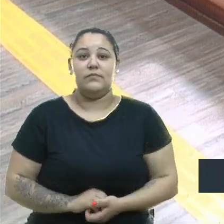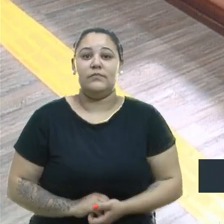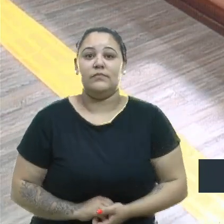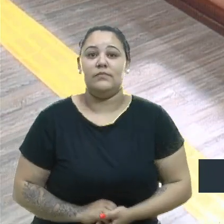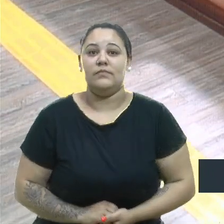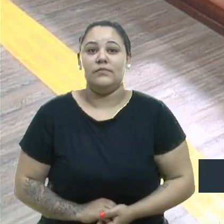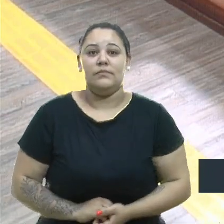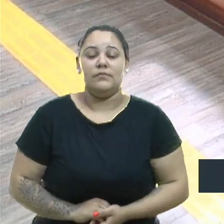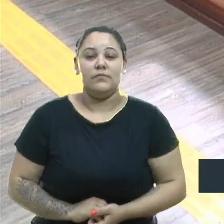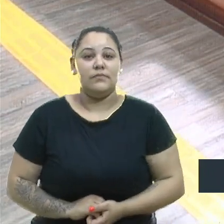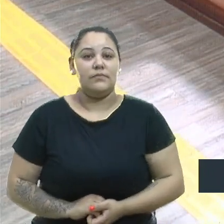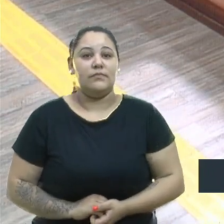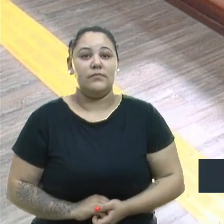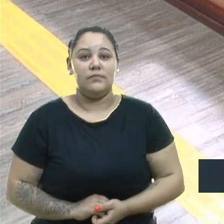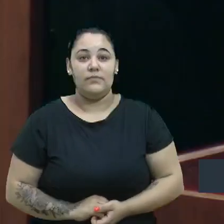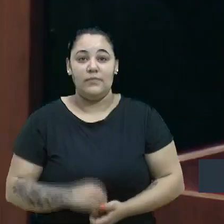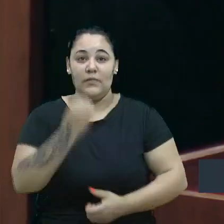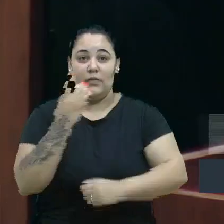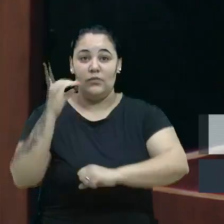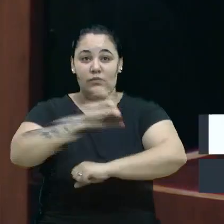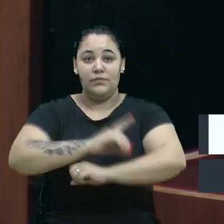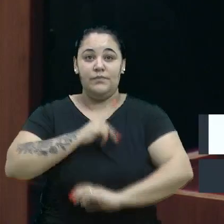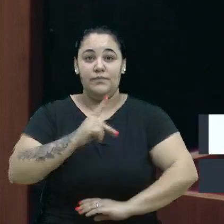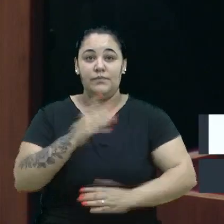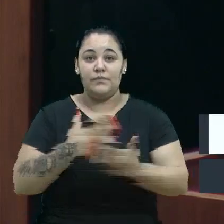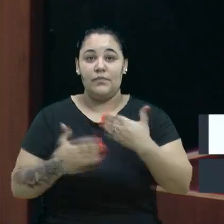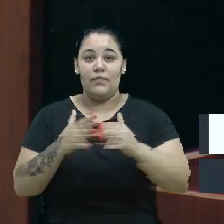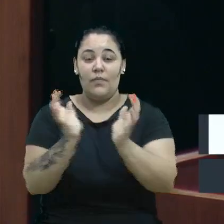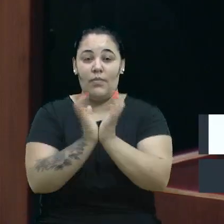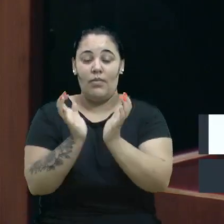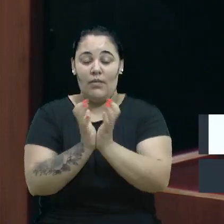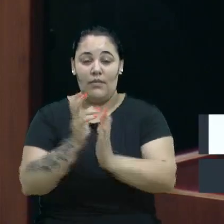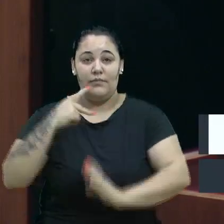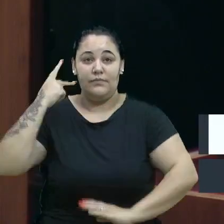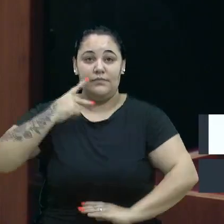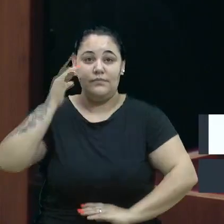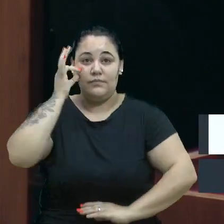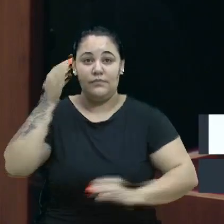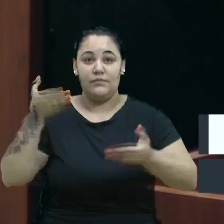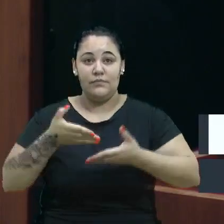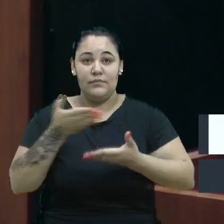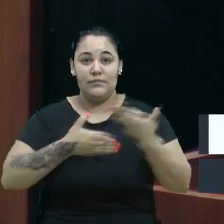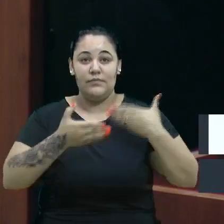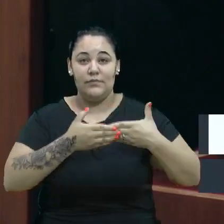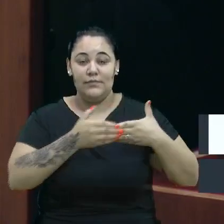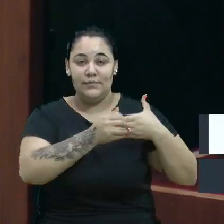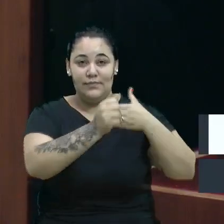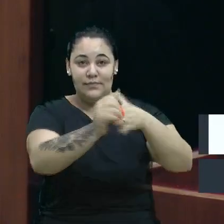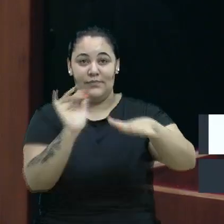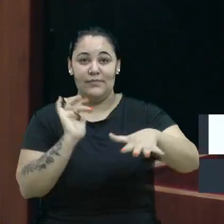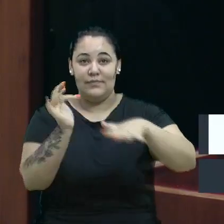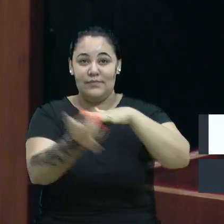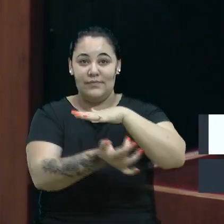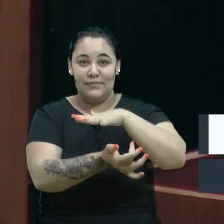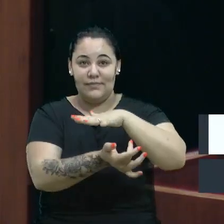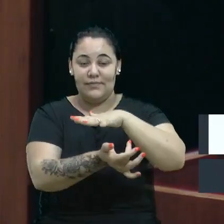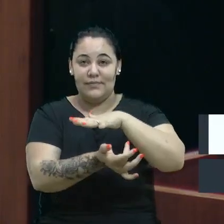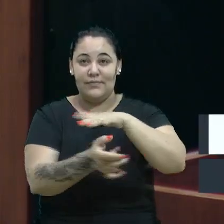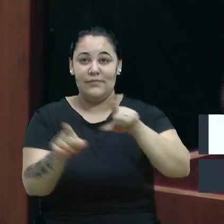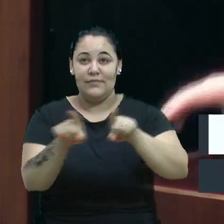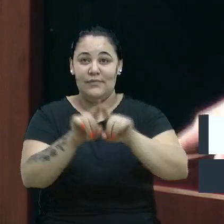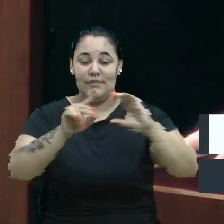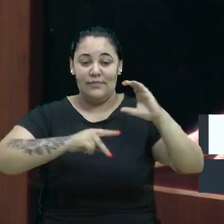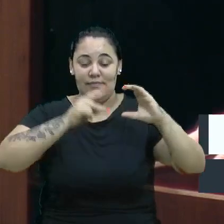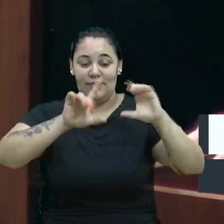Bom dia, presidente, colegas da mesa, nobres colegas vereadores, todos que nos assistem pela TV Câmara.